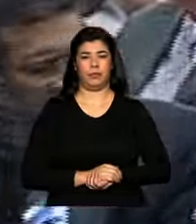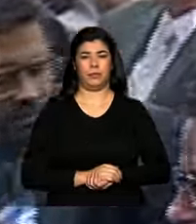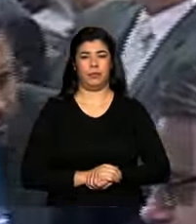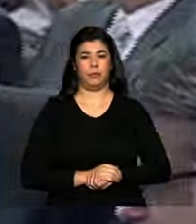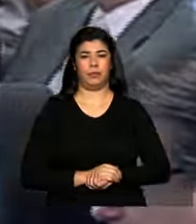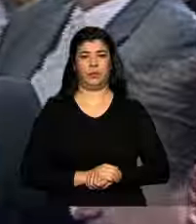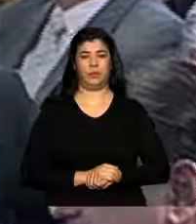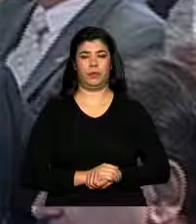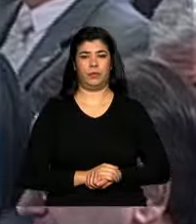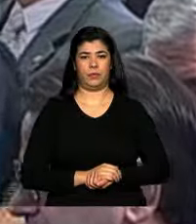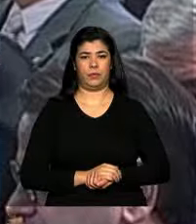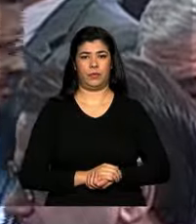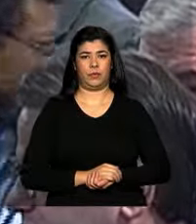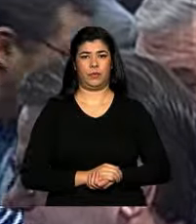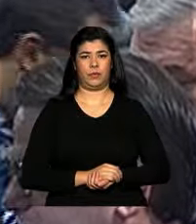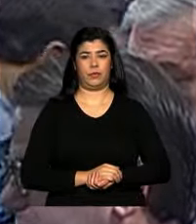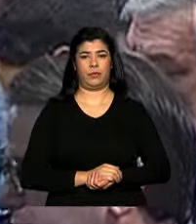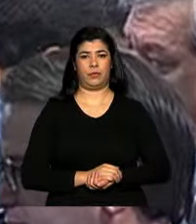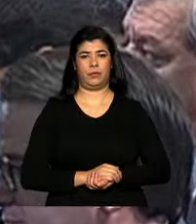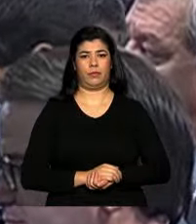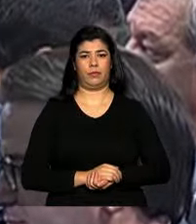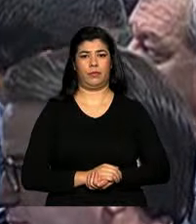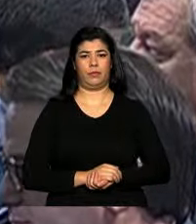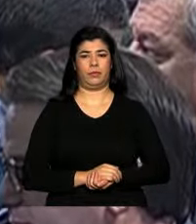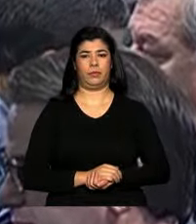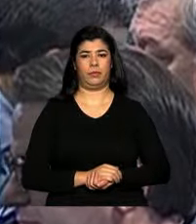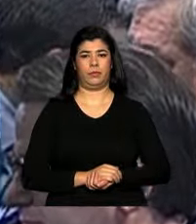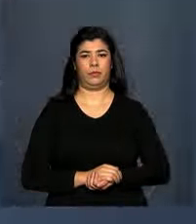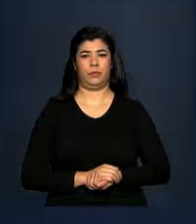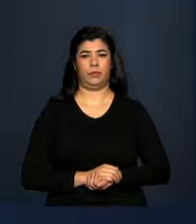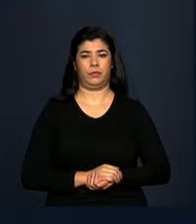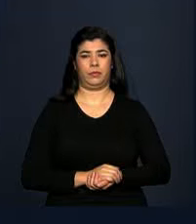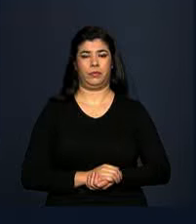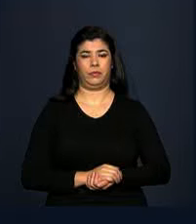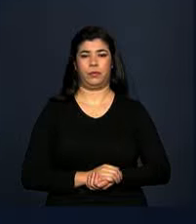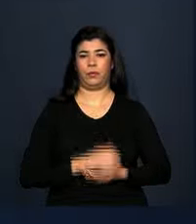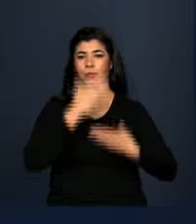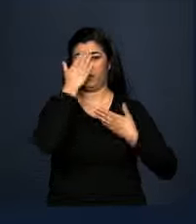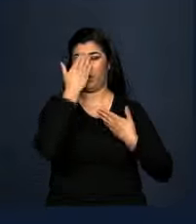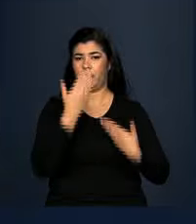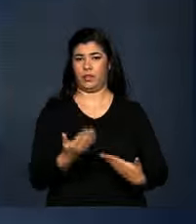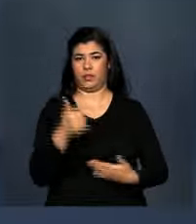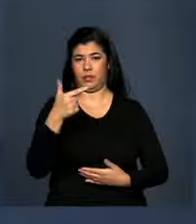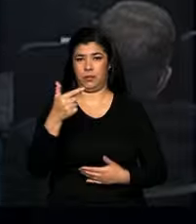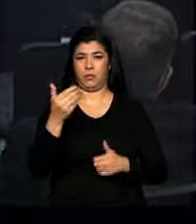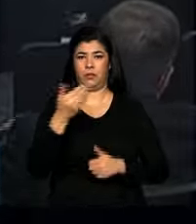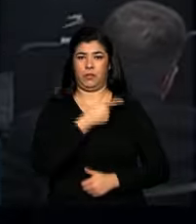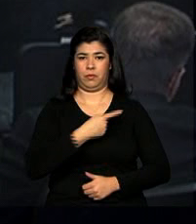Obrigado, vice-presidente.